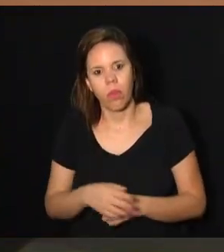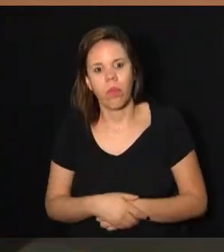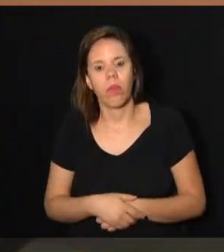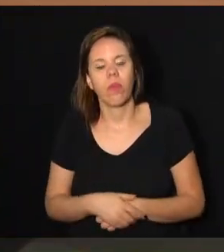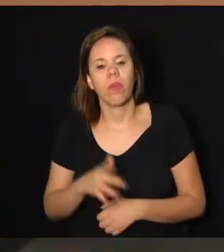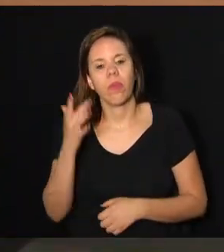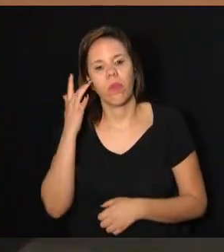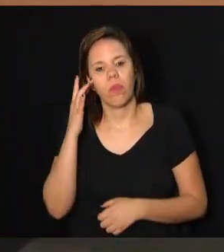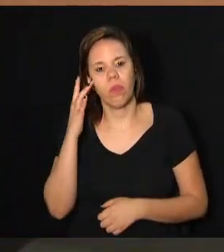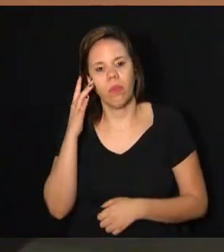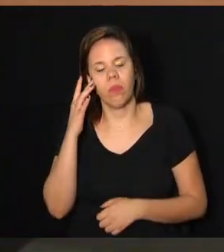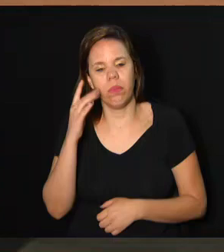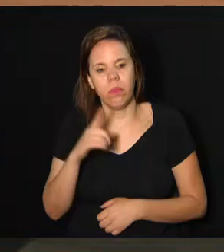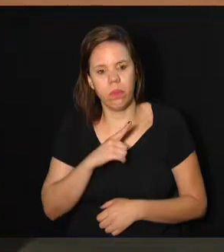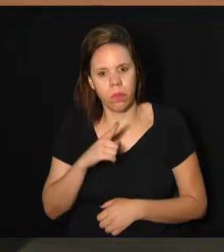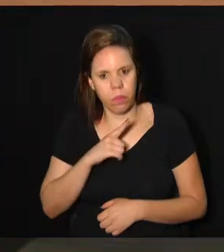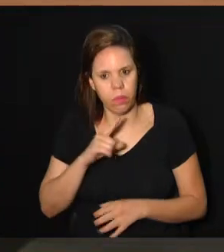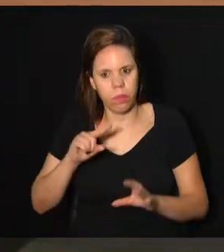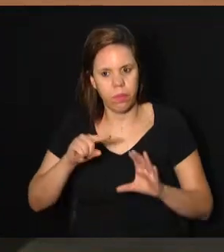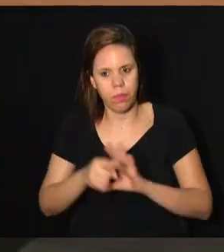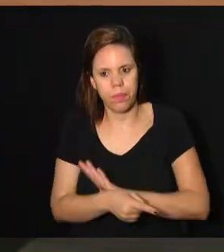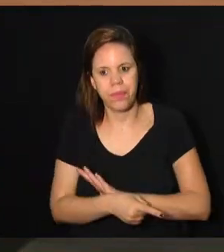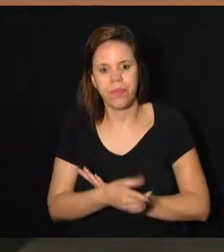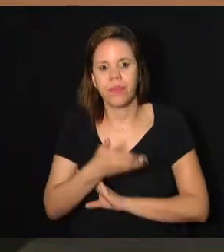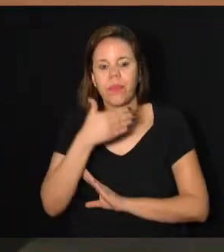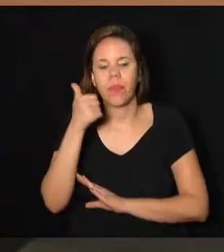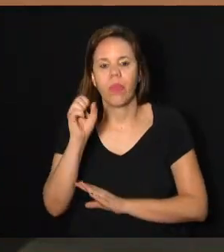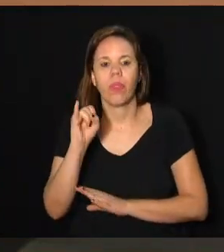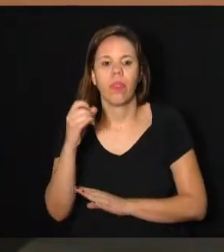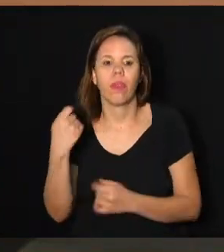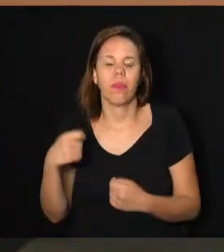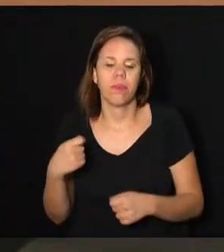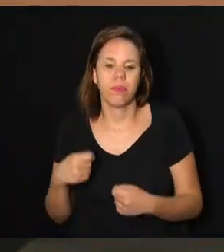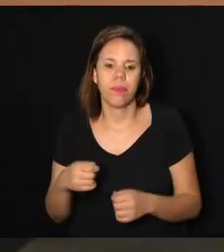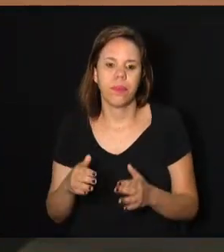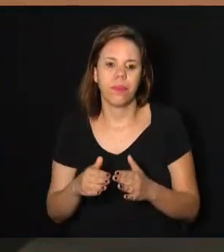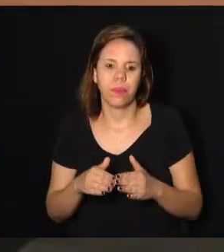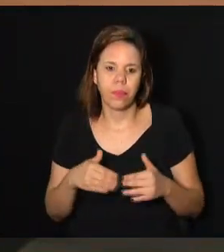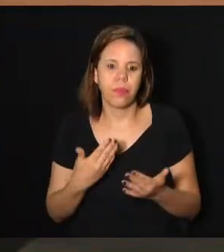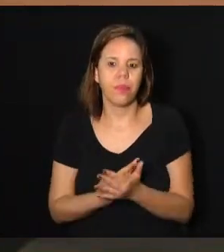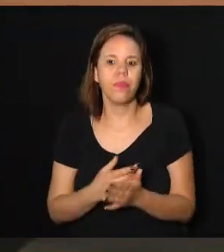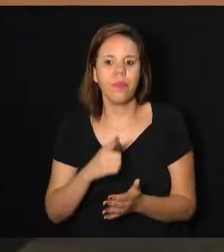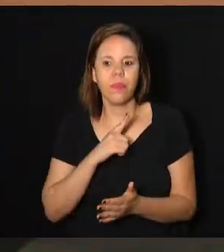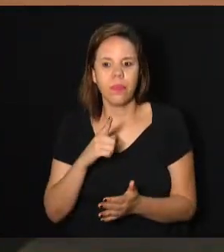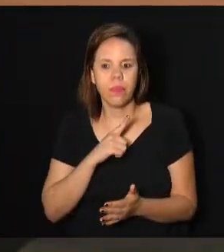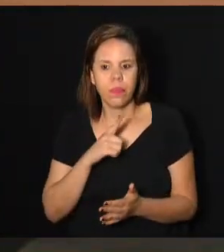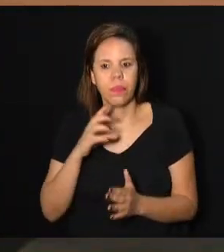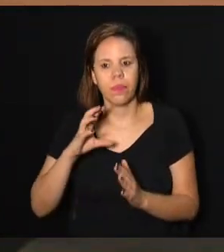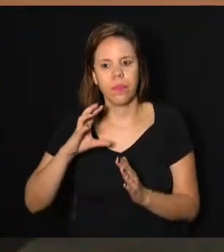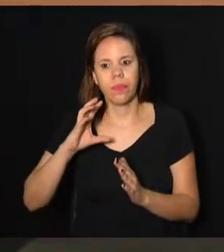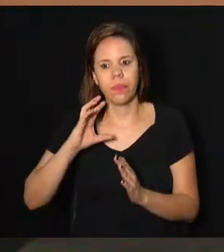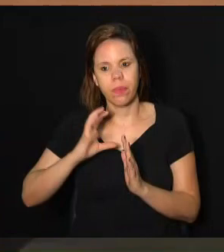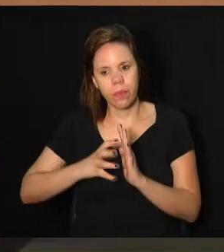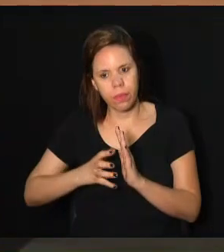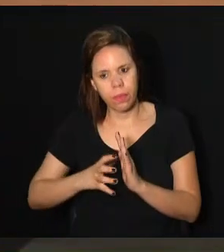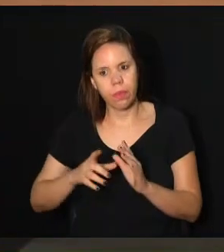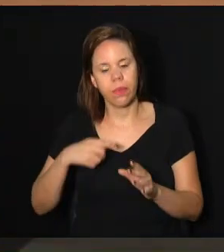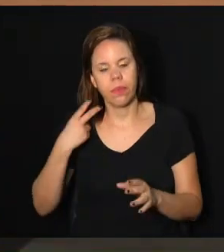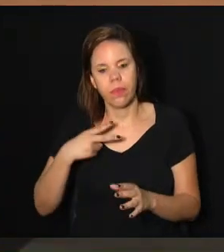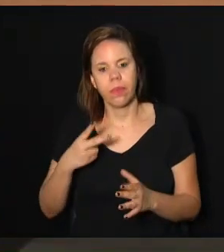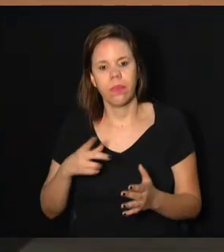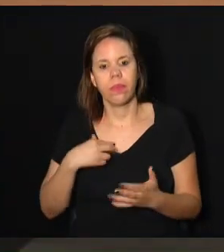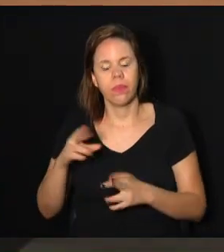Eu acho que nós temos que aprofundar, temos que melhorar, se for o caso, fazer emendas. É para isso que existe o parlamento. Então, eu espero